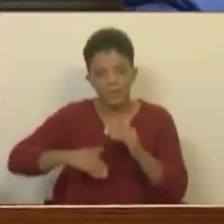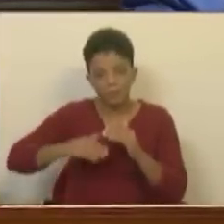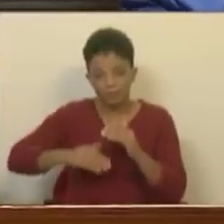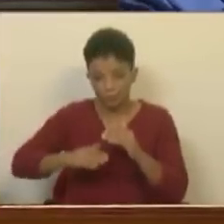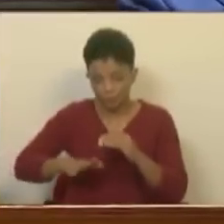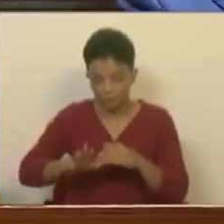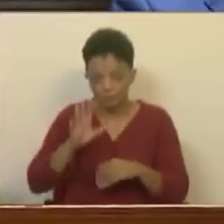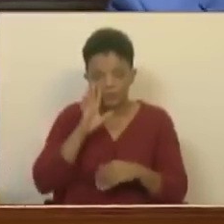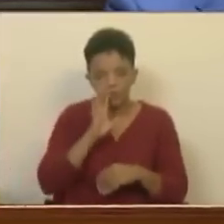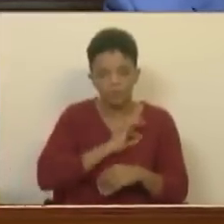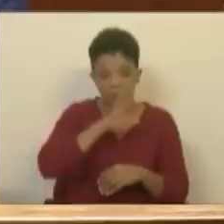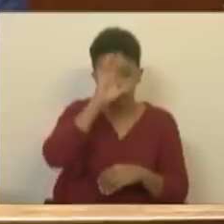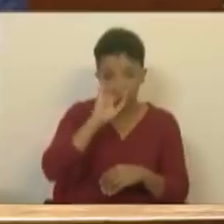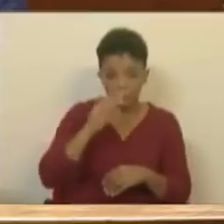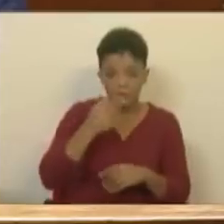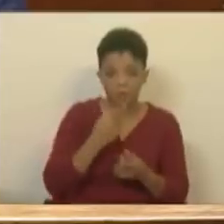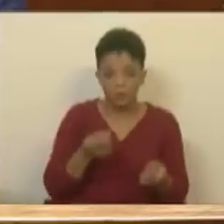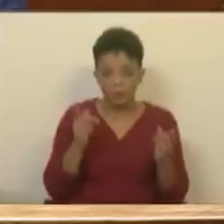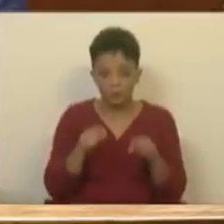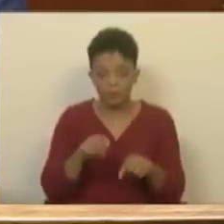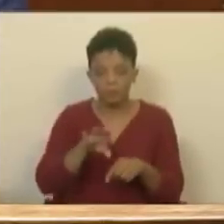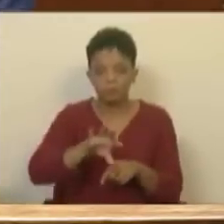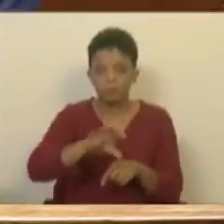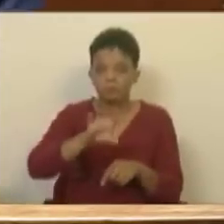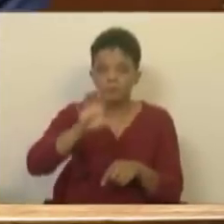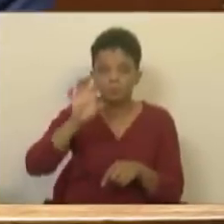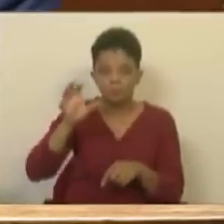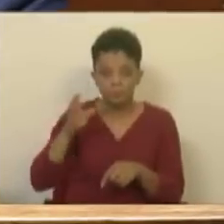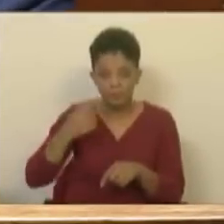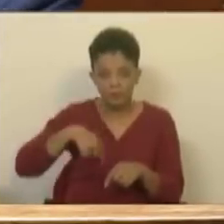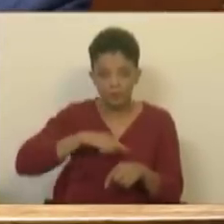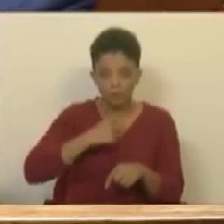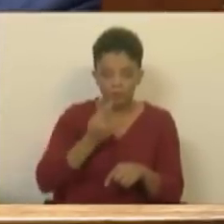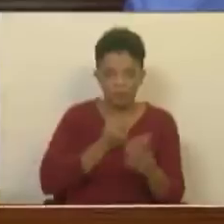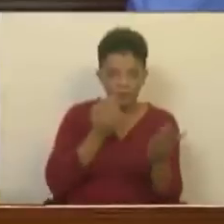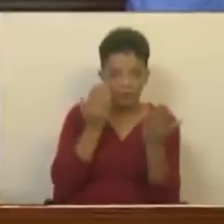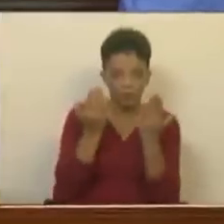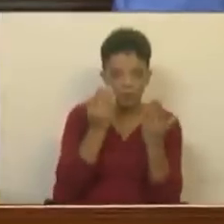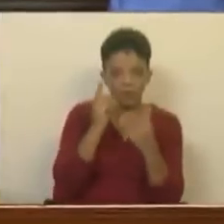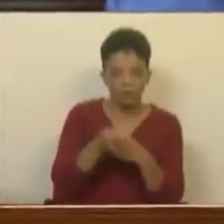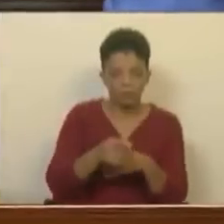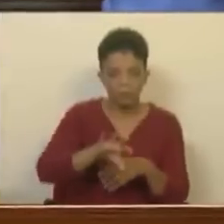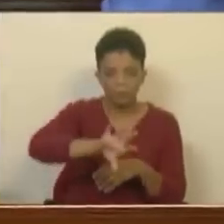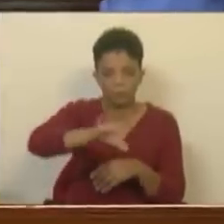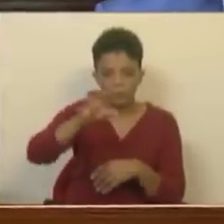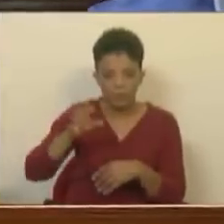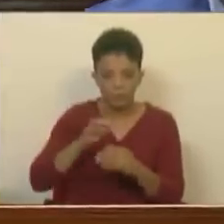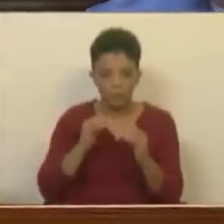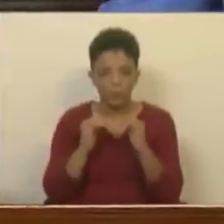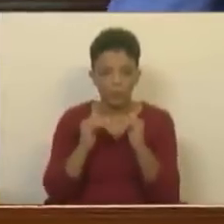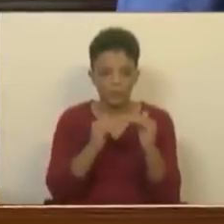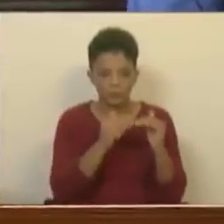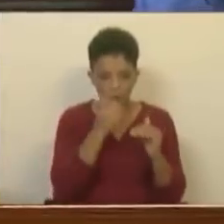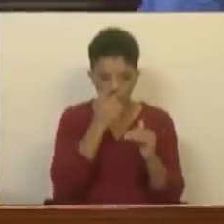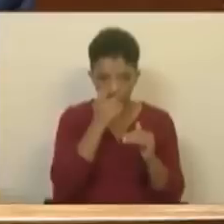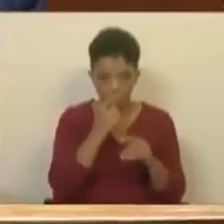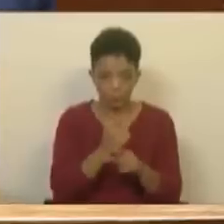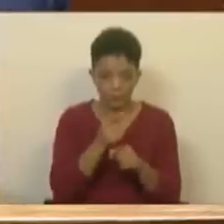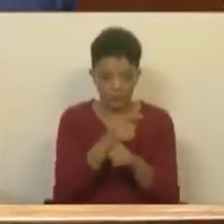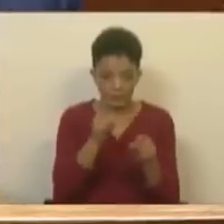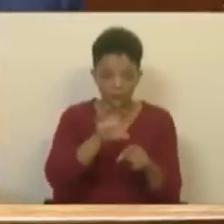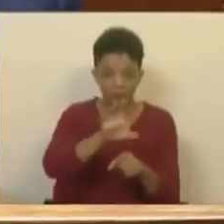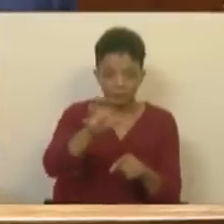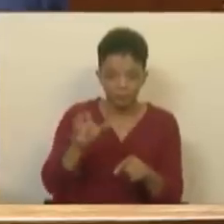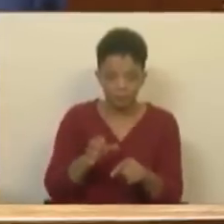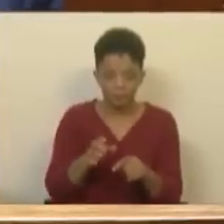mas seu primeiro nisto mais uma vez os países com os quais nos devemos comparar seus países da coesão porque são esses